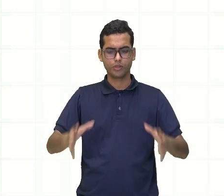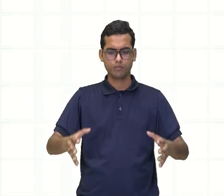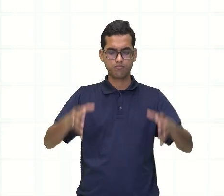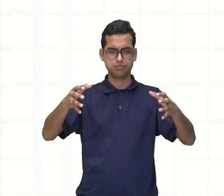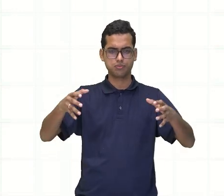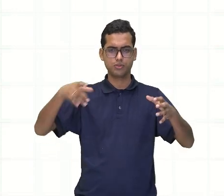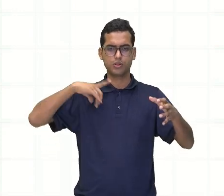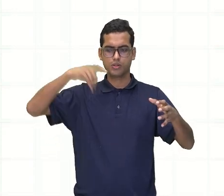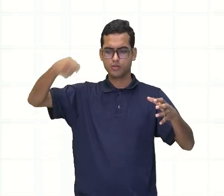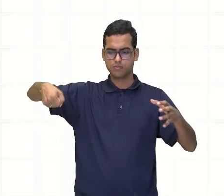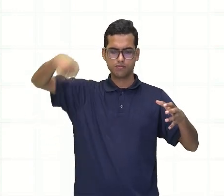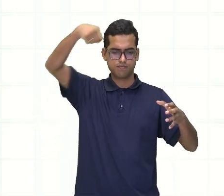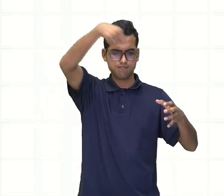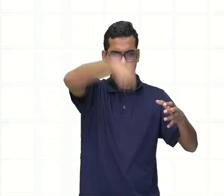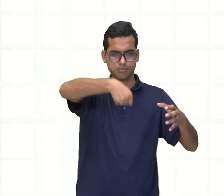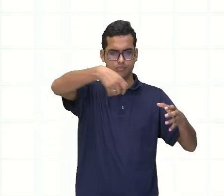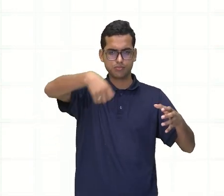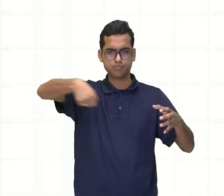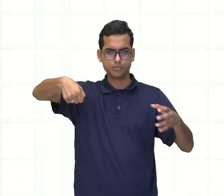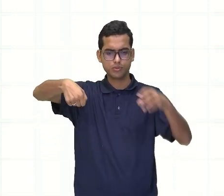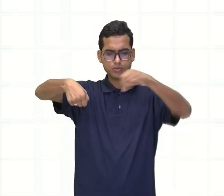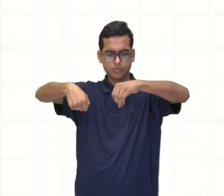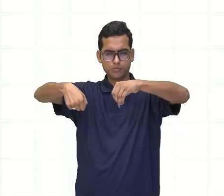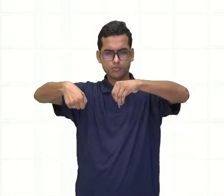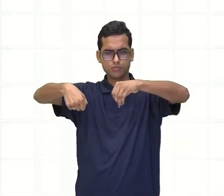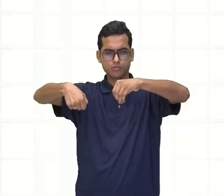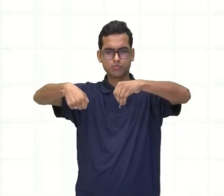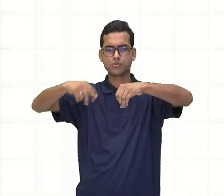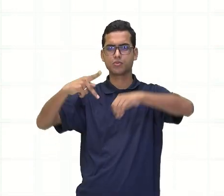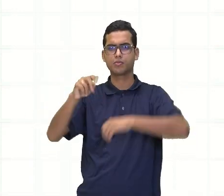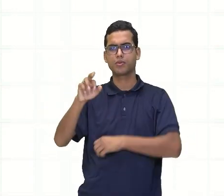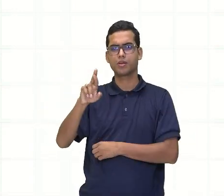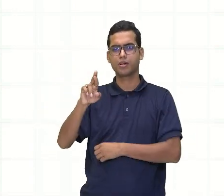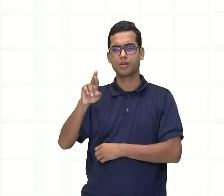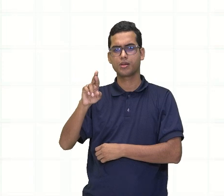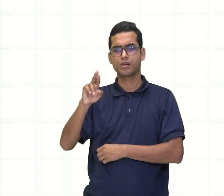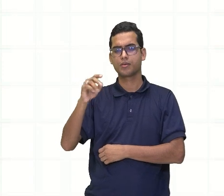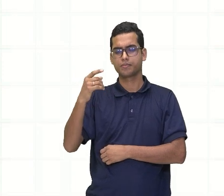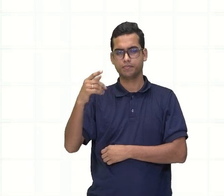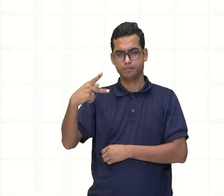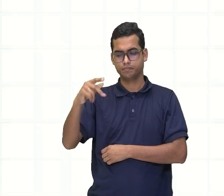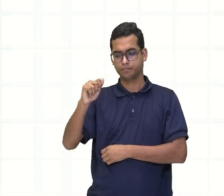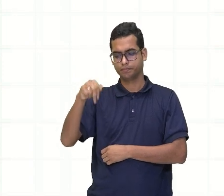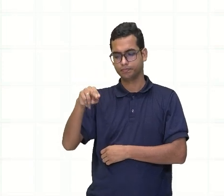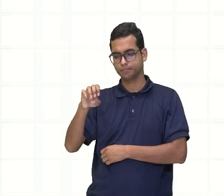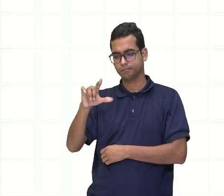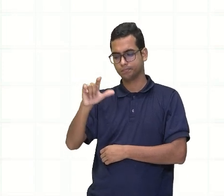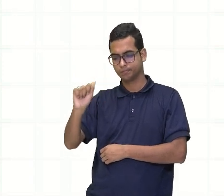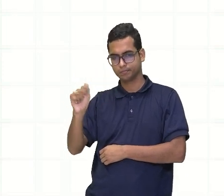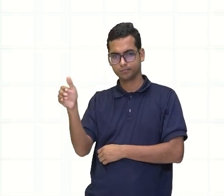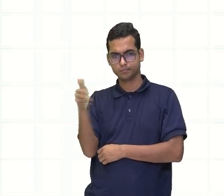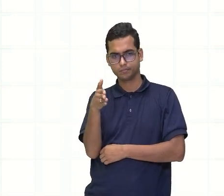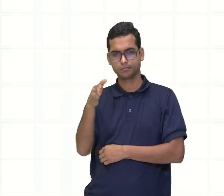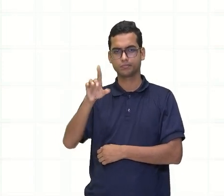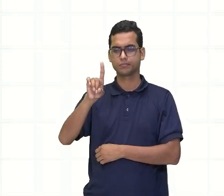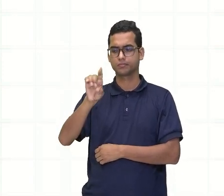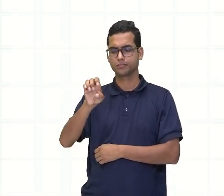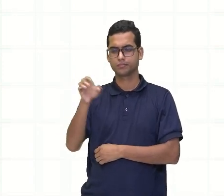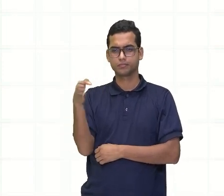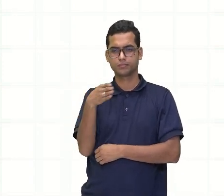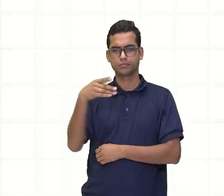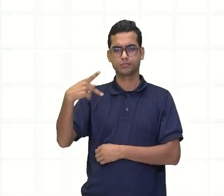dia a dia, certo? A nossa panela de pressão, ela também utiliza o